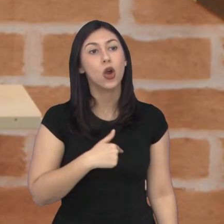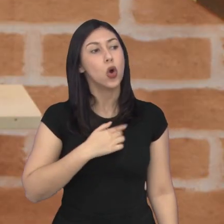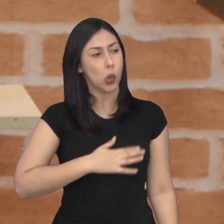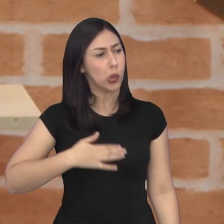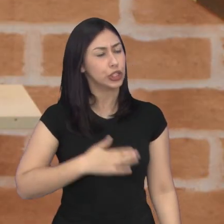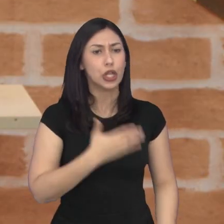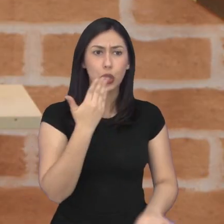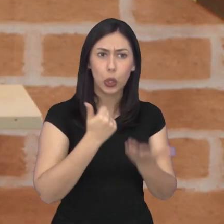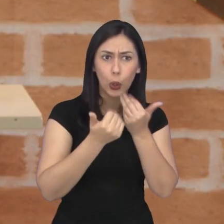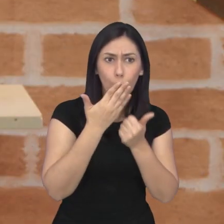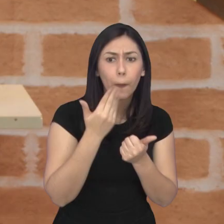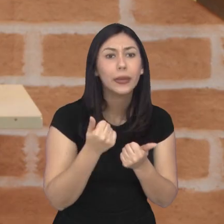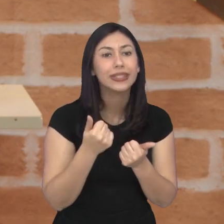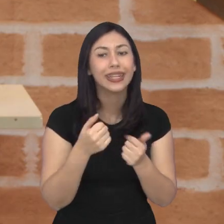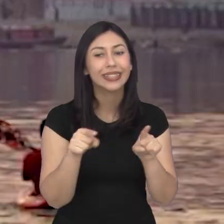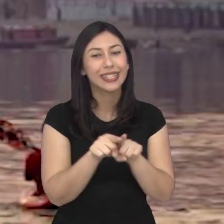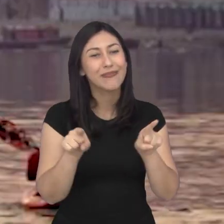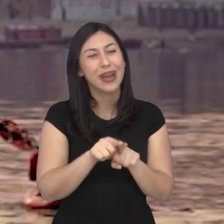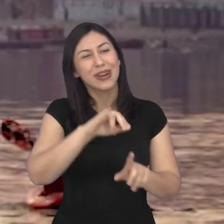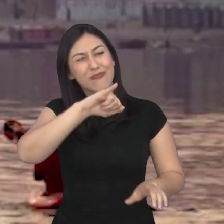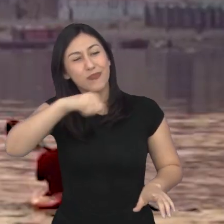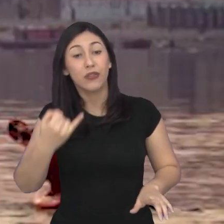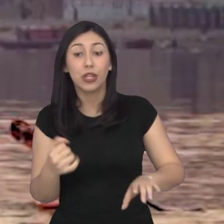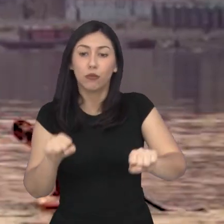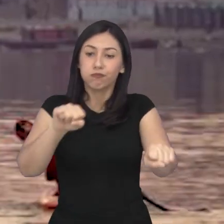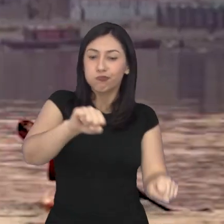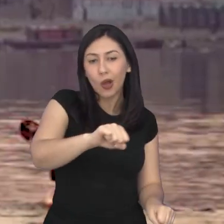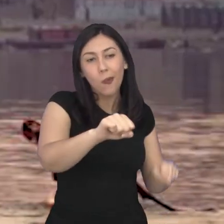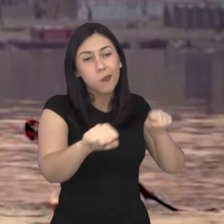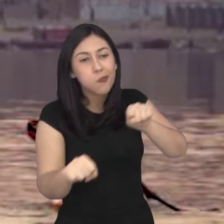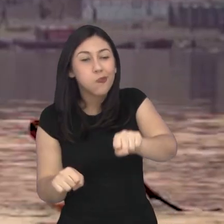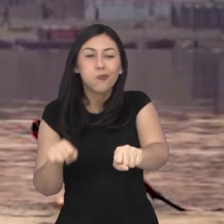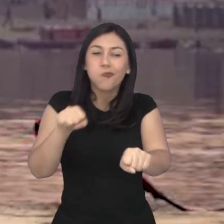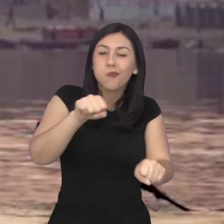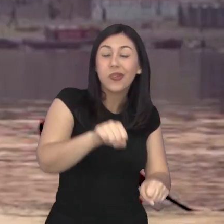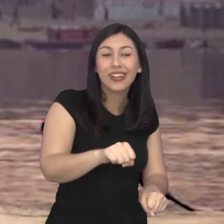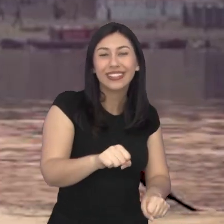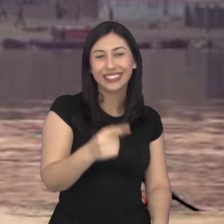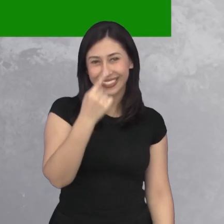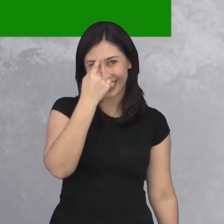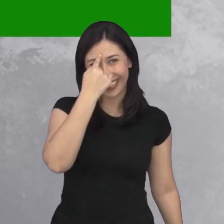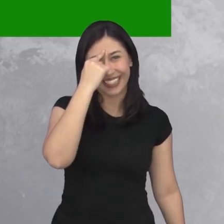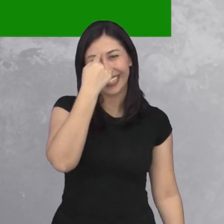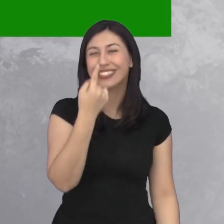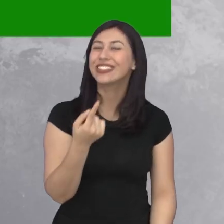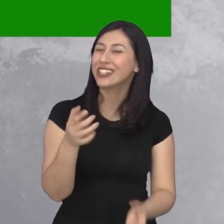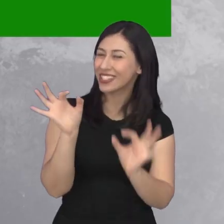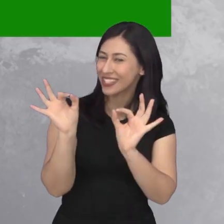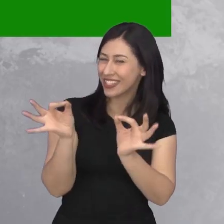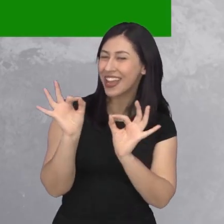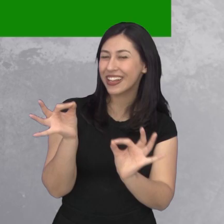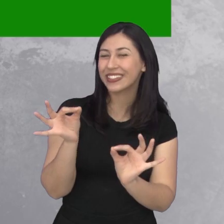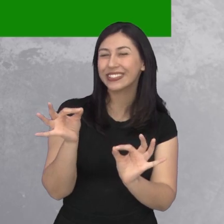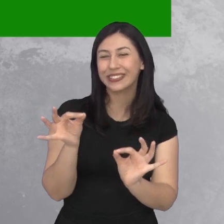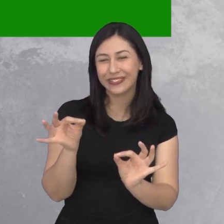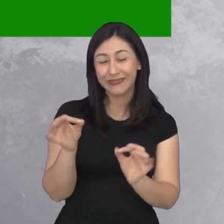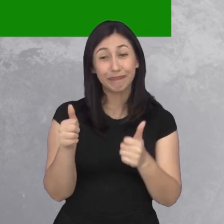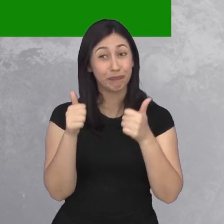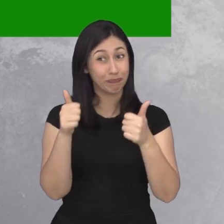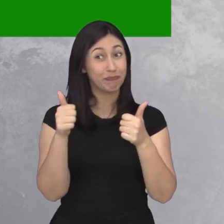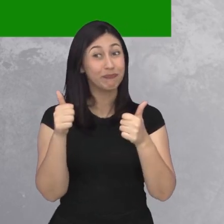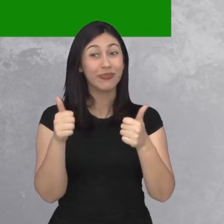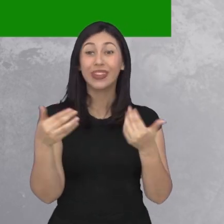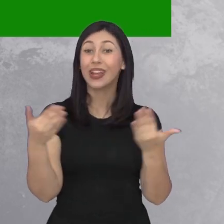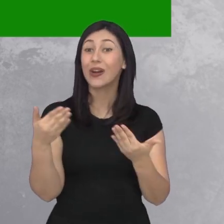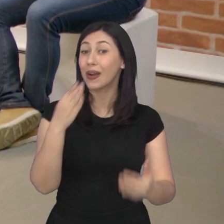que eu adorei a alimentação e aproveitei muito, remei no Ganges, Que é? que é a Caraca. Índia. Índia. Perfeito. Ponto pro